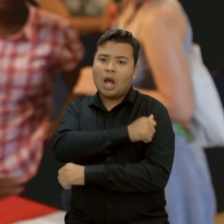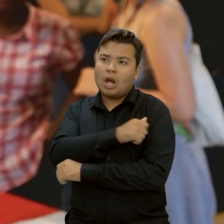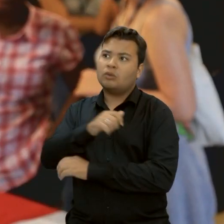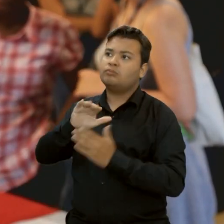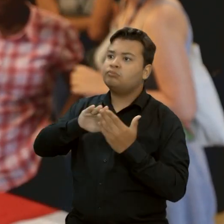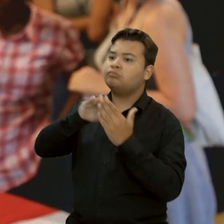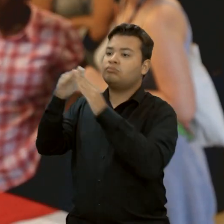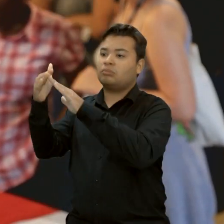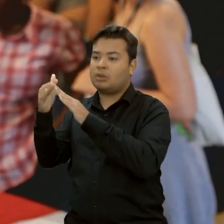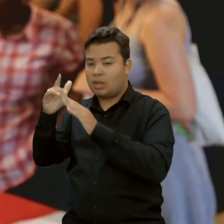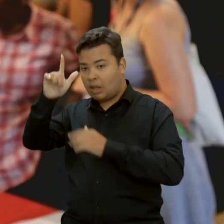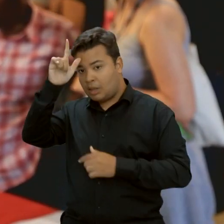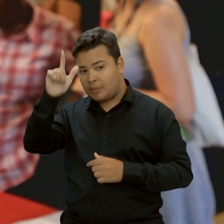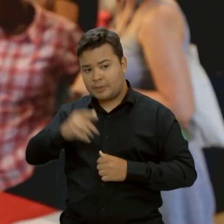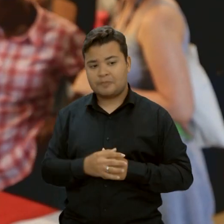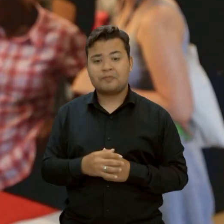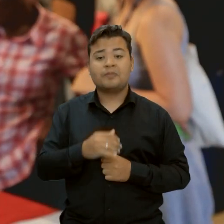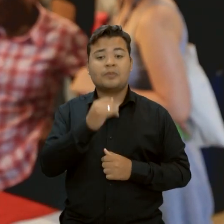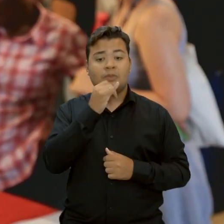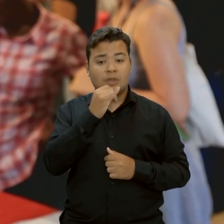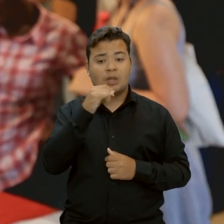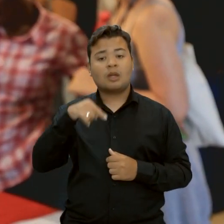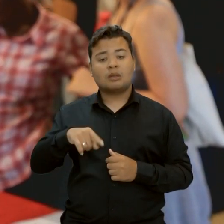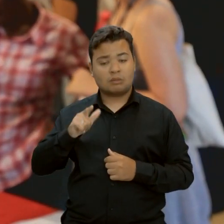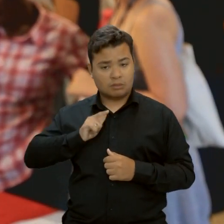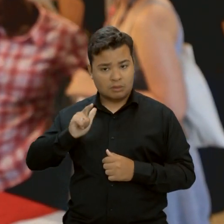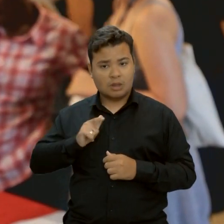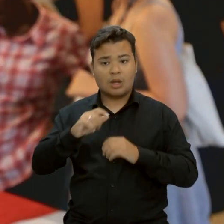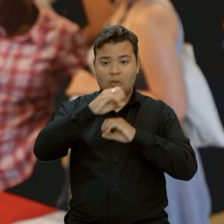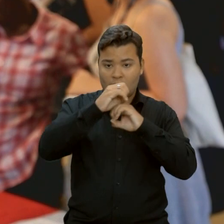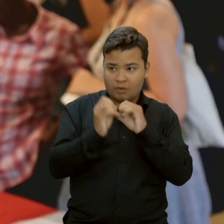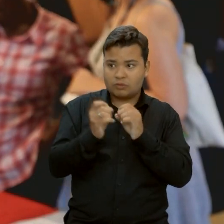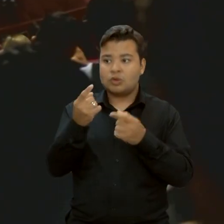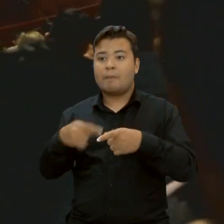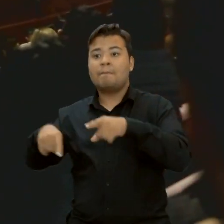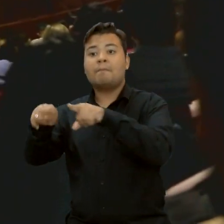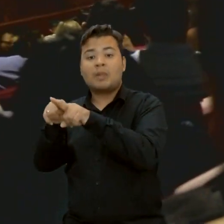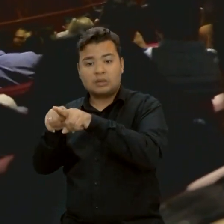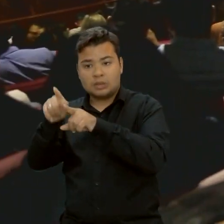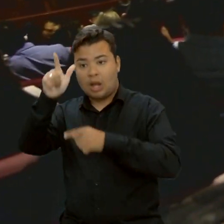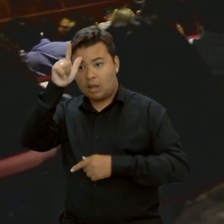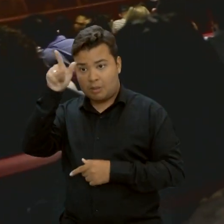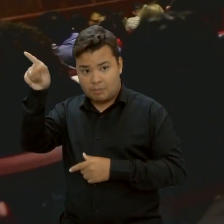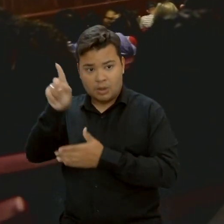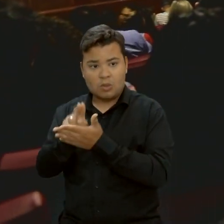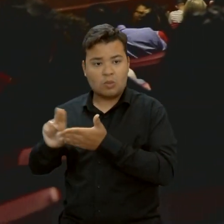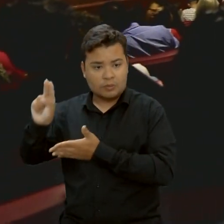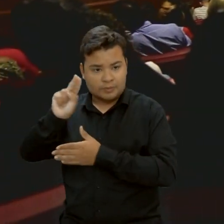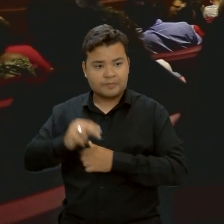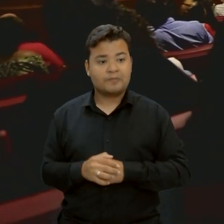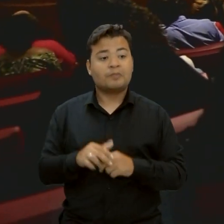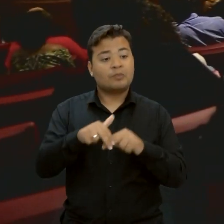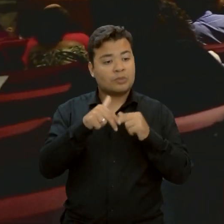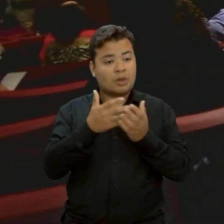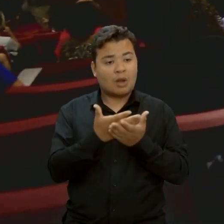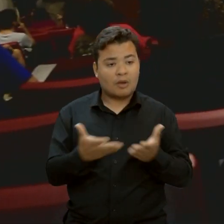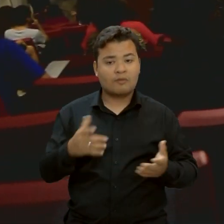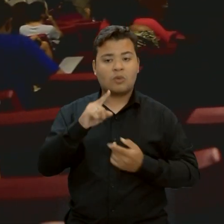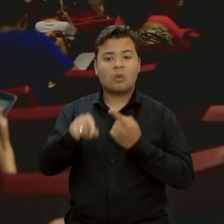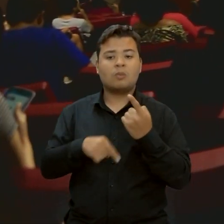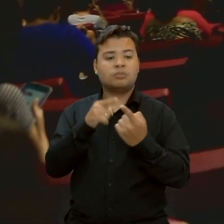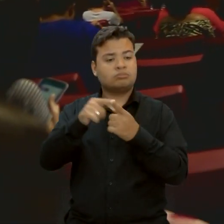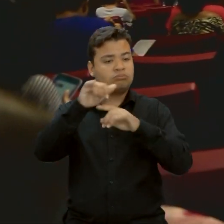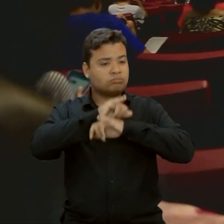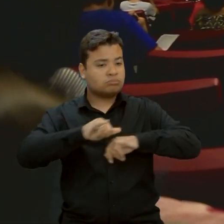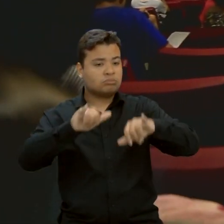existe cooperação, por exemplo, da UFG com a Universidade de Darmstadt, que é uma universidade alemã. Então, assim, esse evento é para informar mesmo os alunos, né, para eles